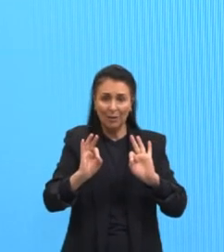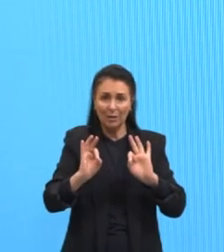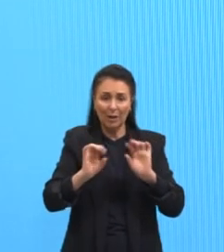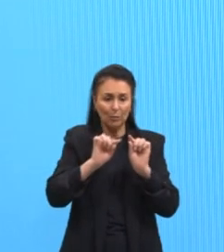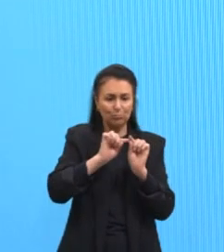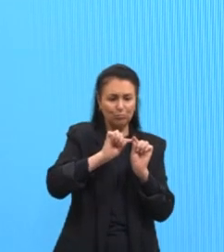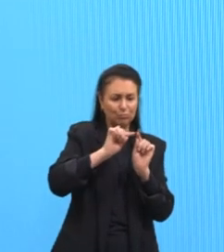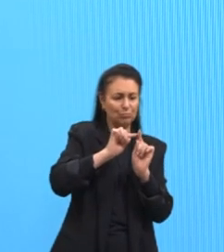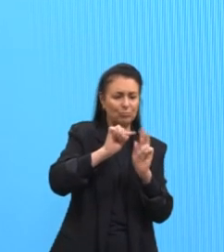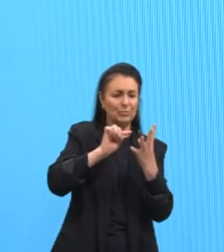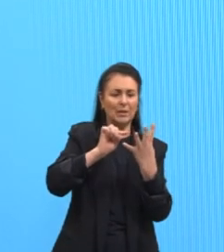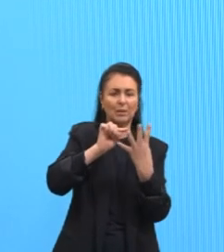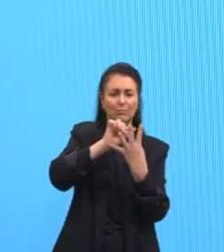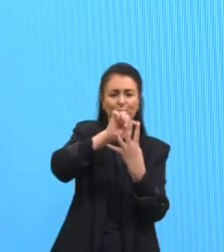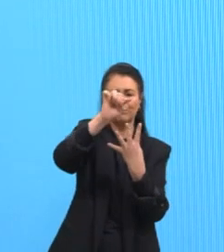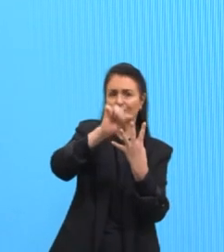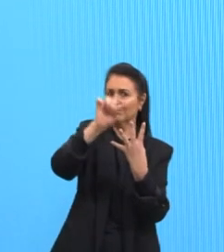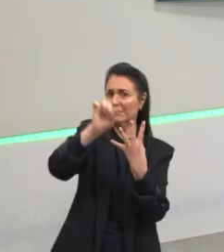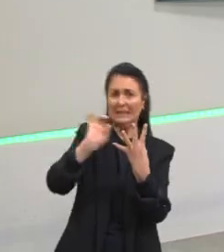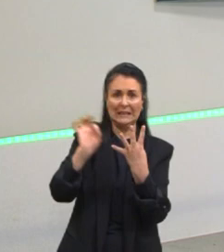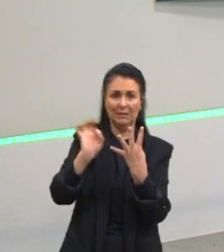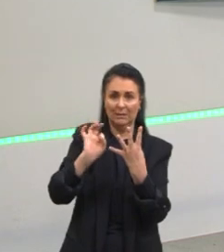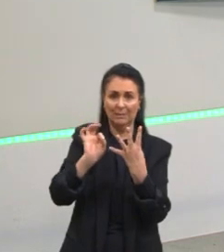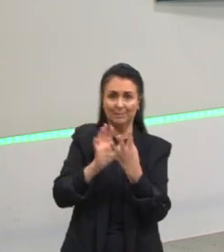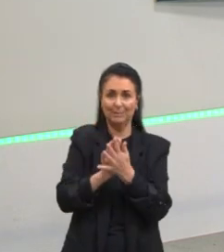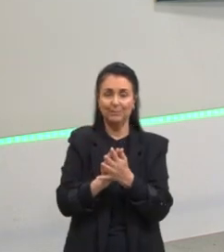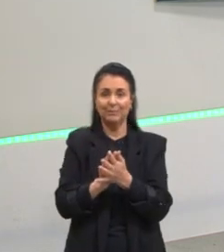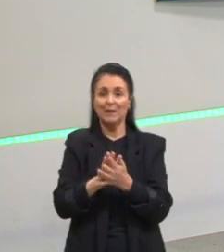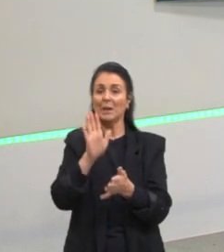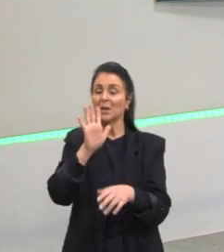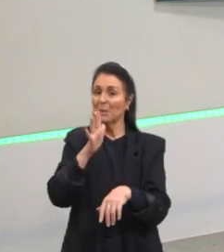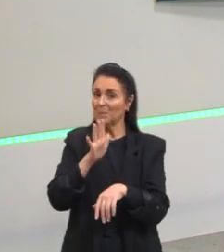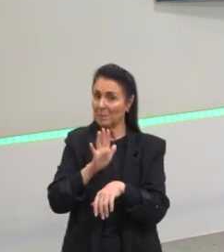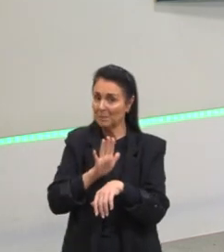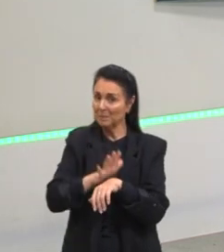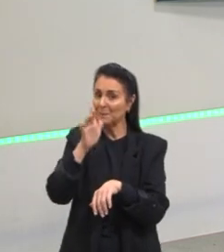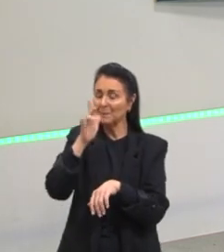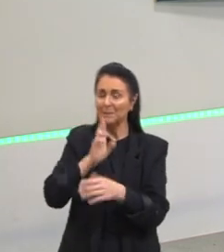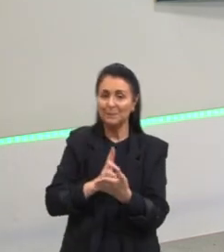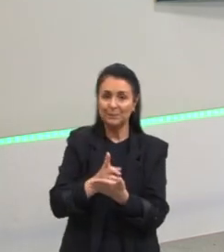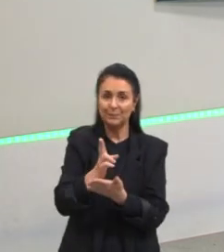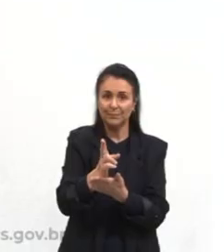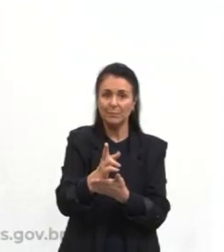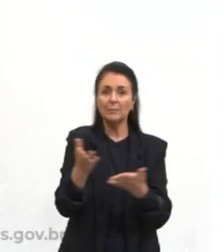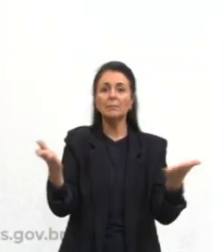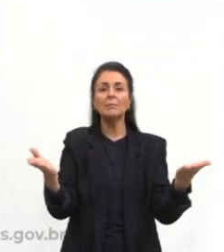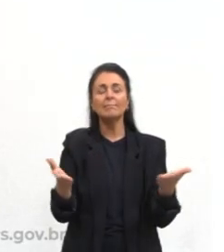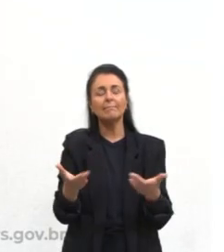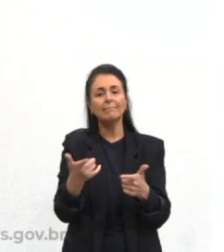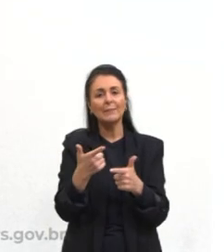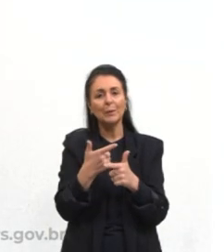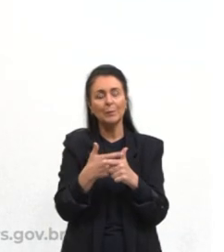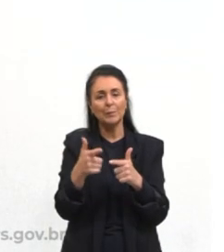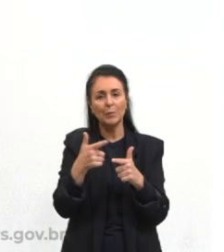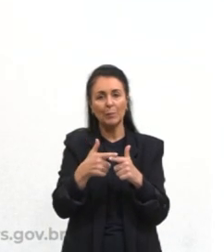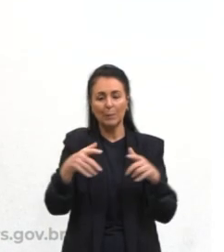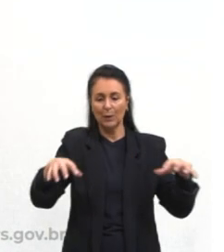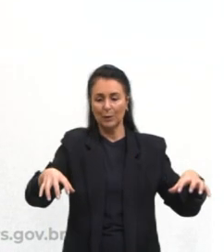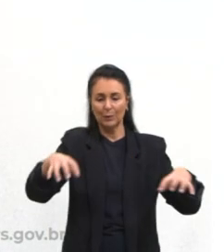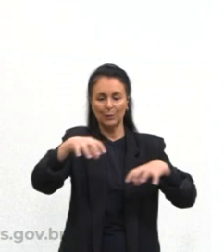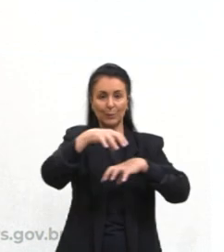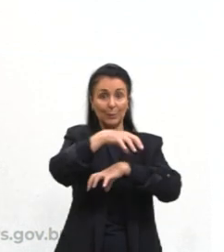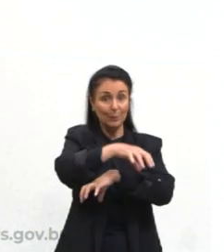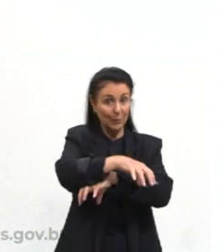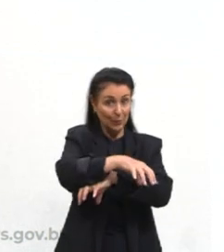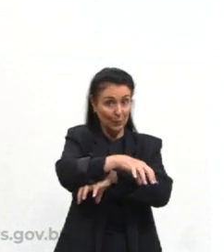pontiagudo né bem suave tá vou passar mais uma aqui e aí Nós entramos no problema que nós temos aí no